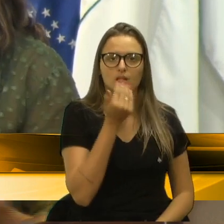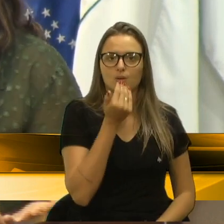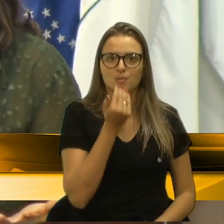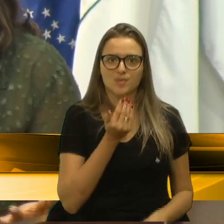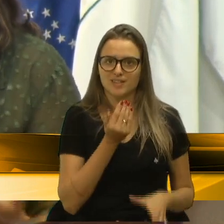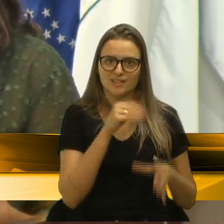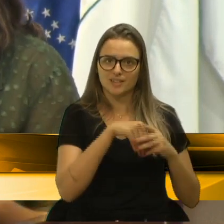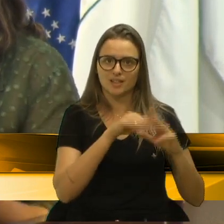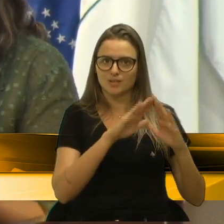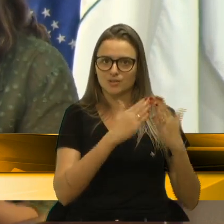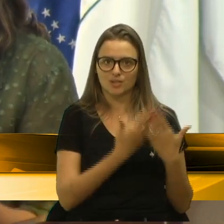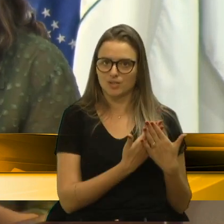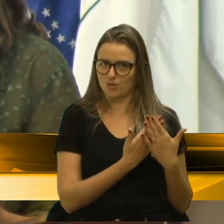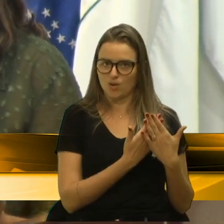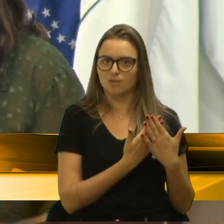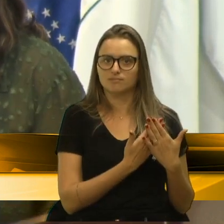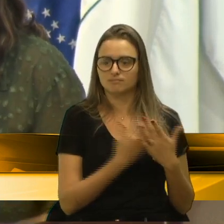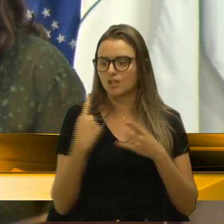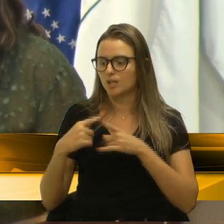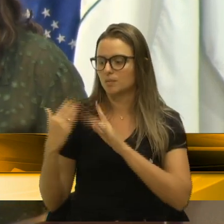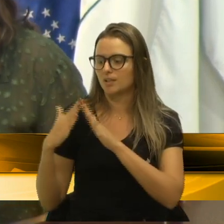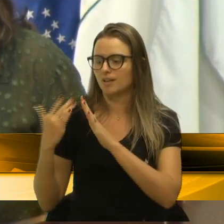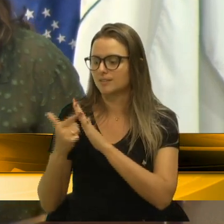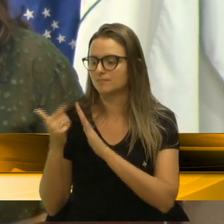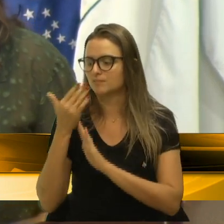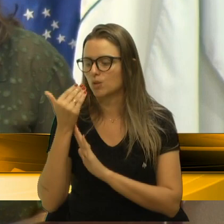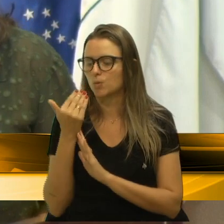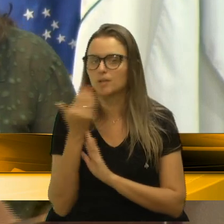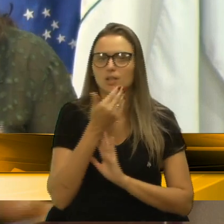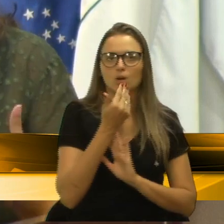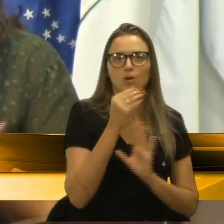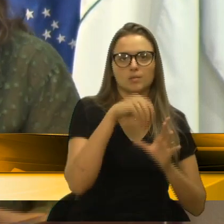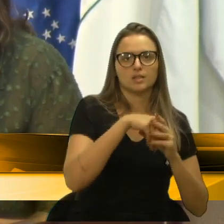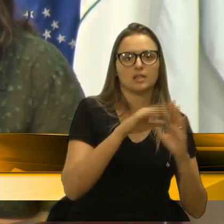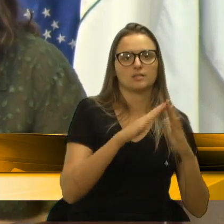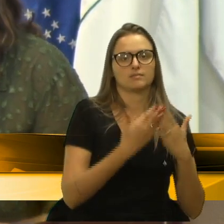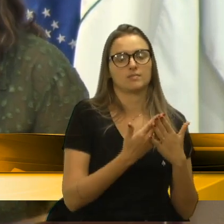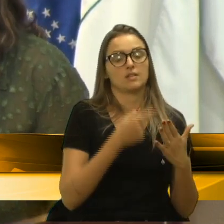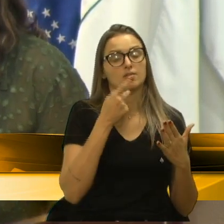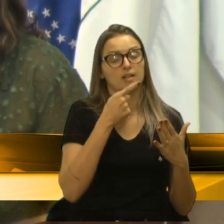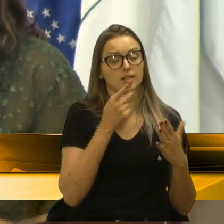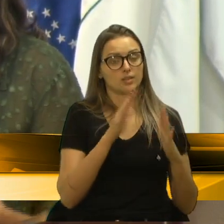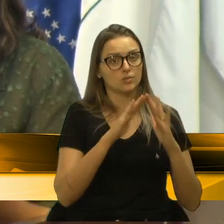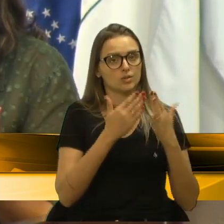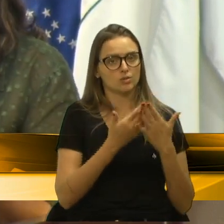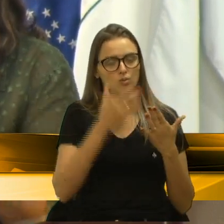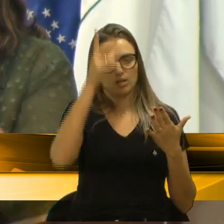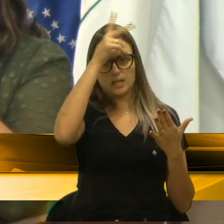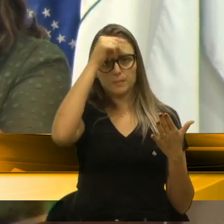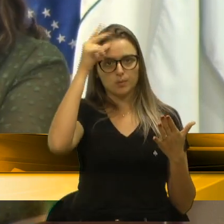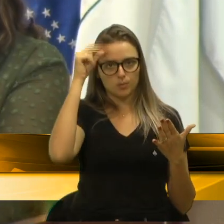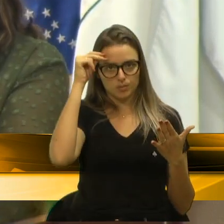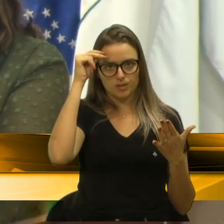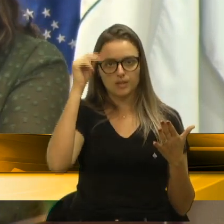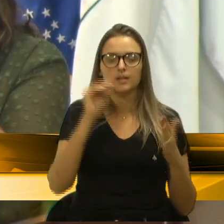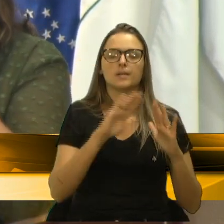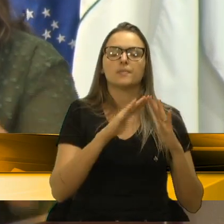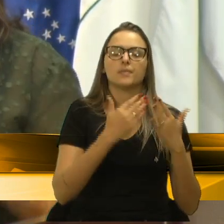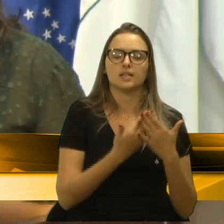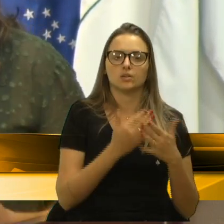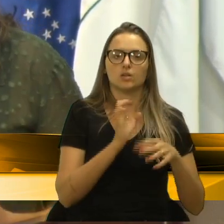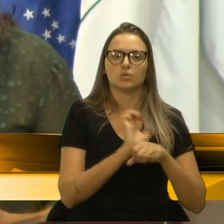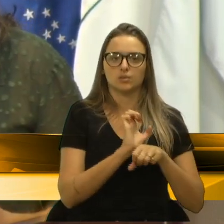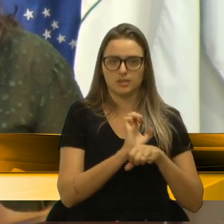escola, tendo a melhor refeição na escola. E nós estamos falando de escolas públicas. Então, as escolas estaduais